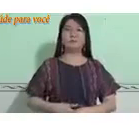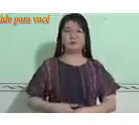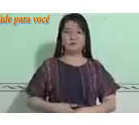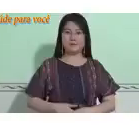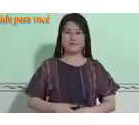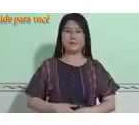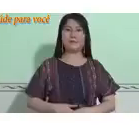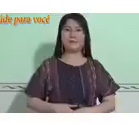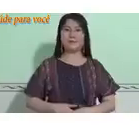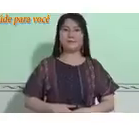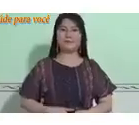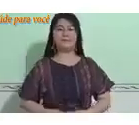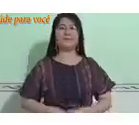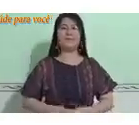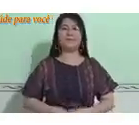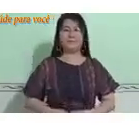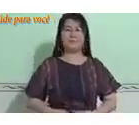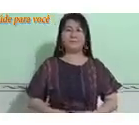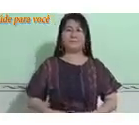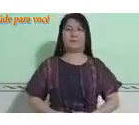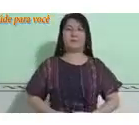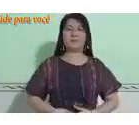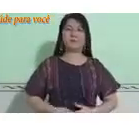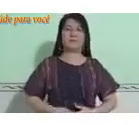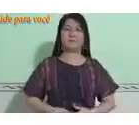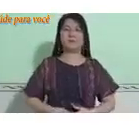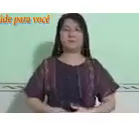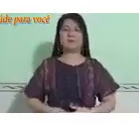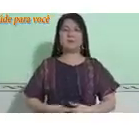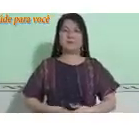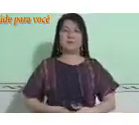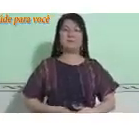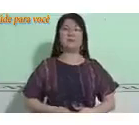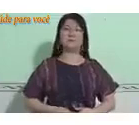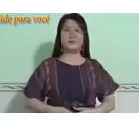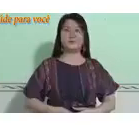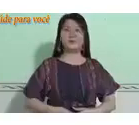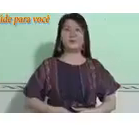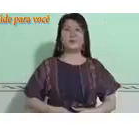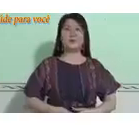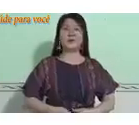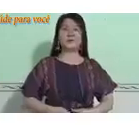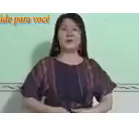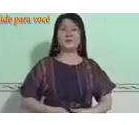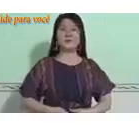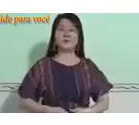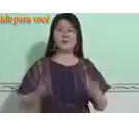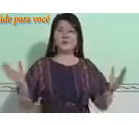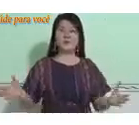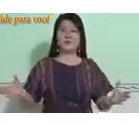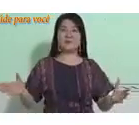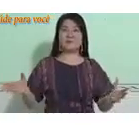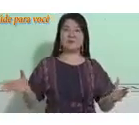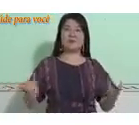SEJAINTERROMPIDOE que o produto seja aplicado na região, vírgula, seguido de uma massagem, vírgula, para estimular a absorção do produto.